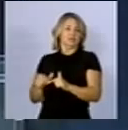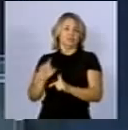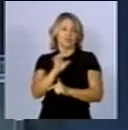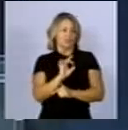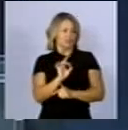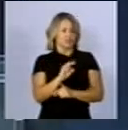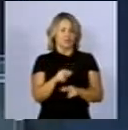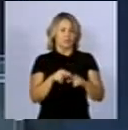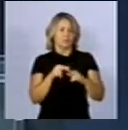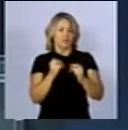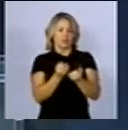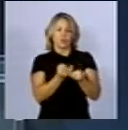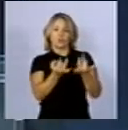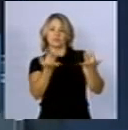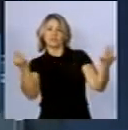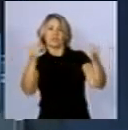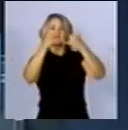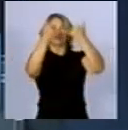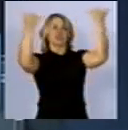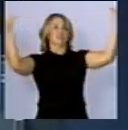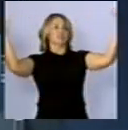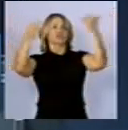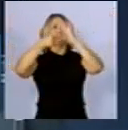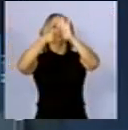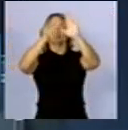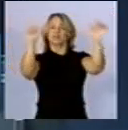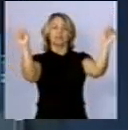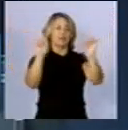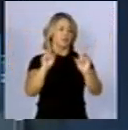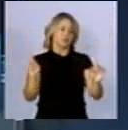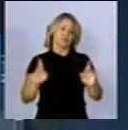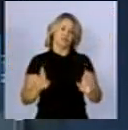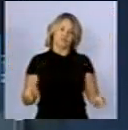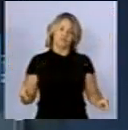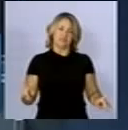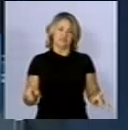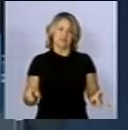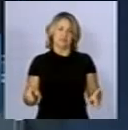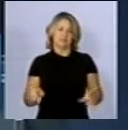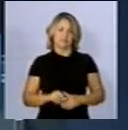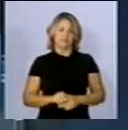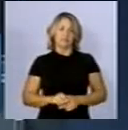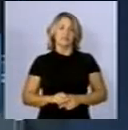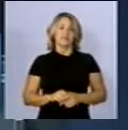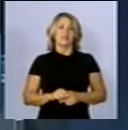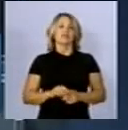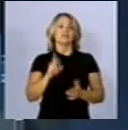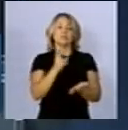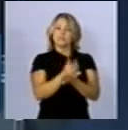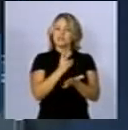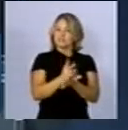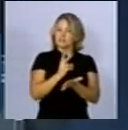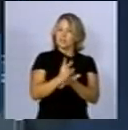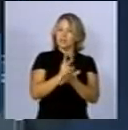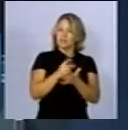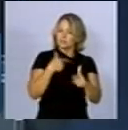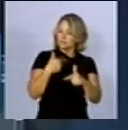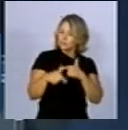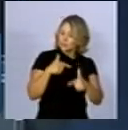por quantidade de energia transportada, tal, nada disso. Eh, ela ela mantém aquele ativo em